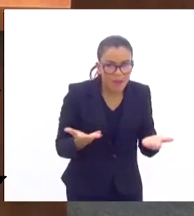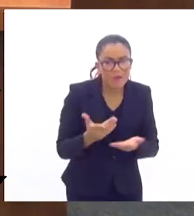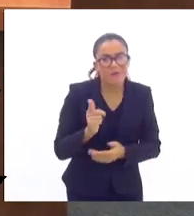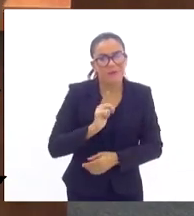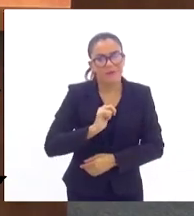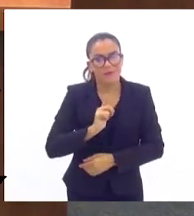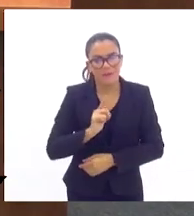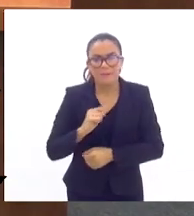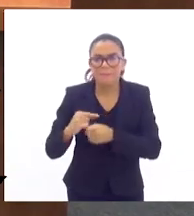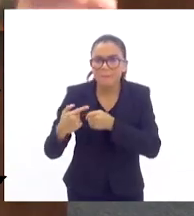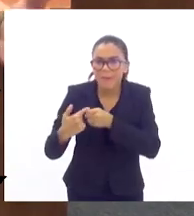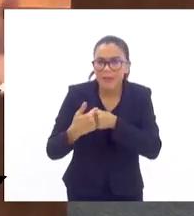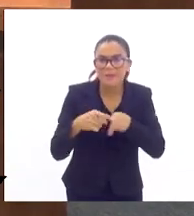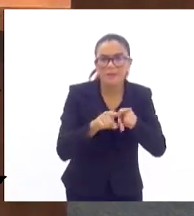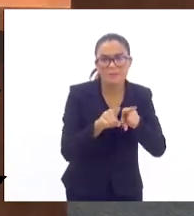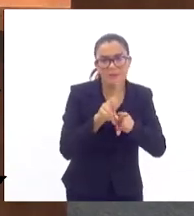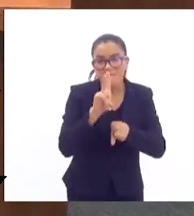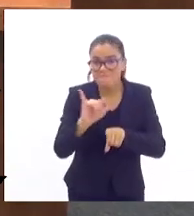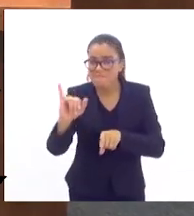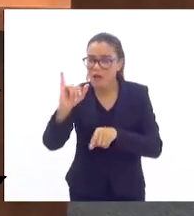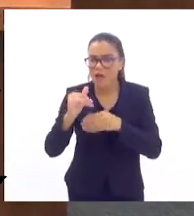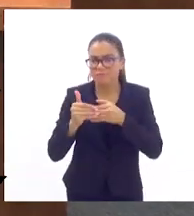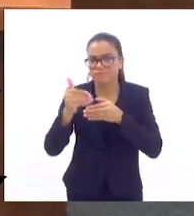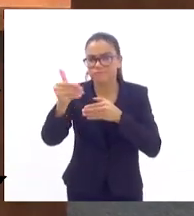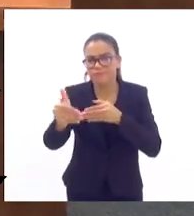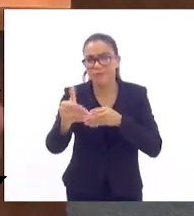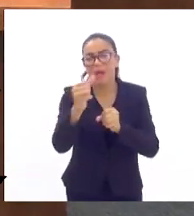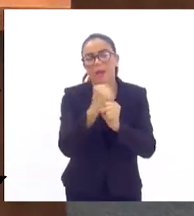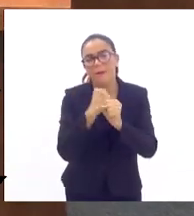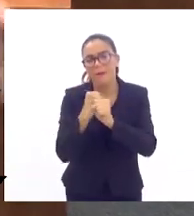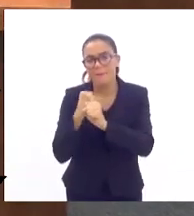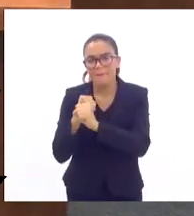está tendo outros bairros que vão ter pavimentação, que a empresa ainda não fez,